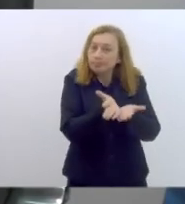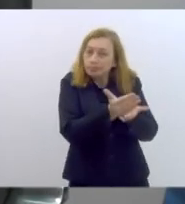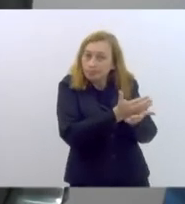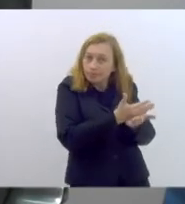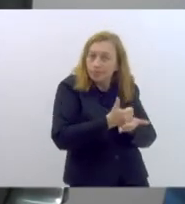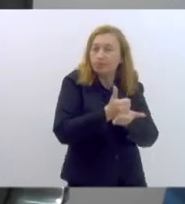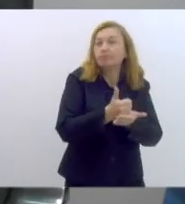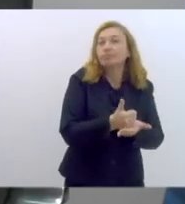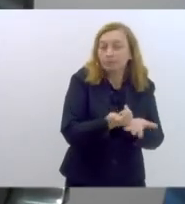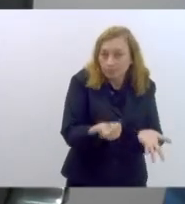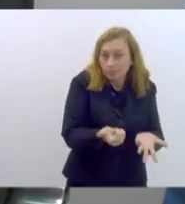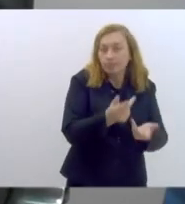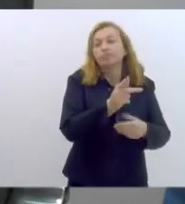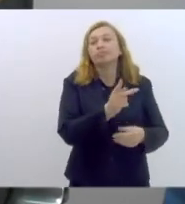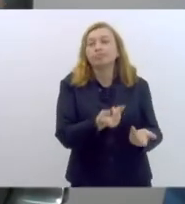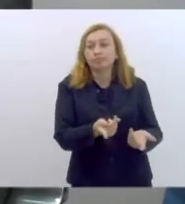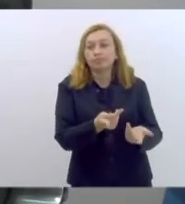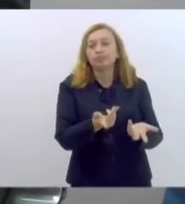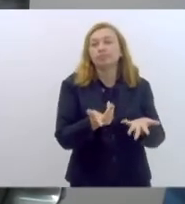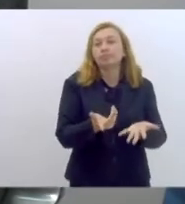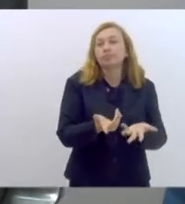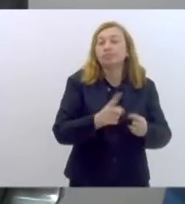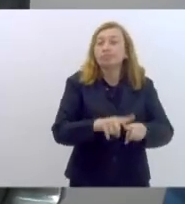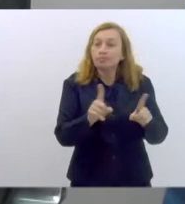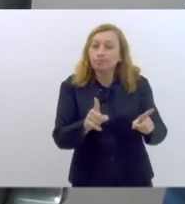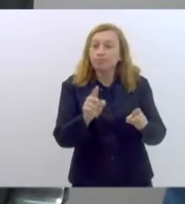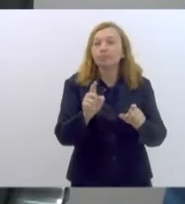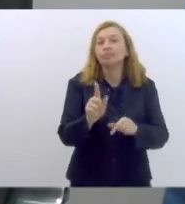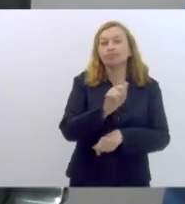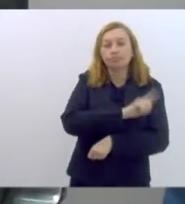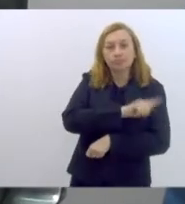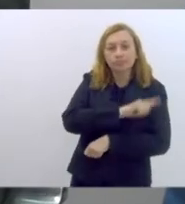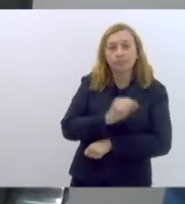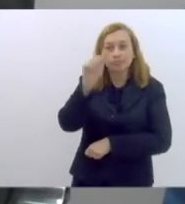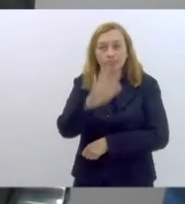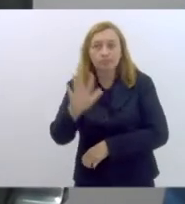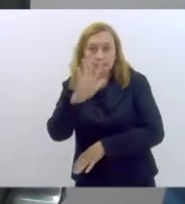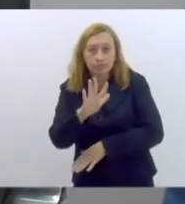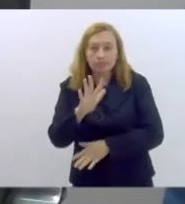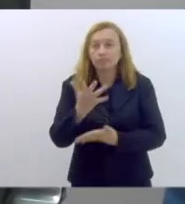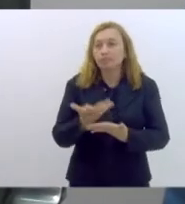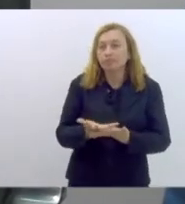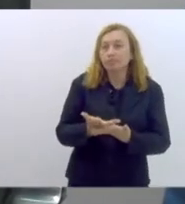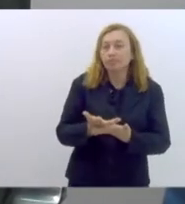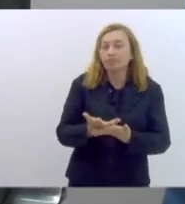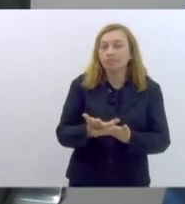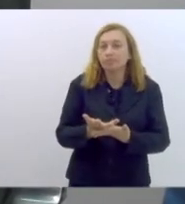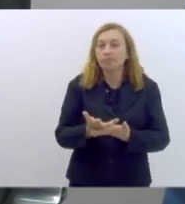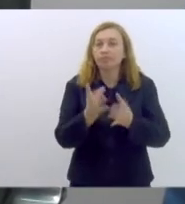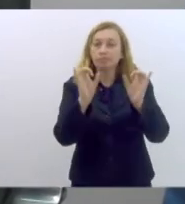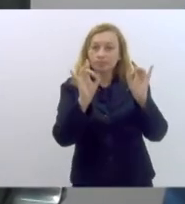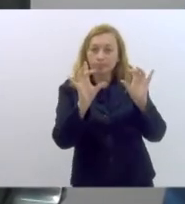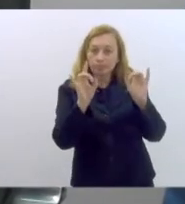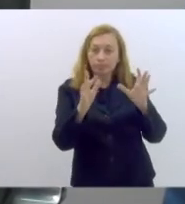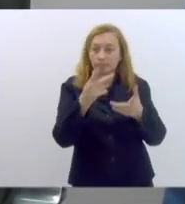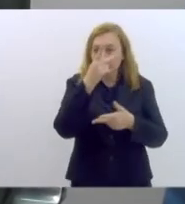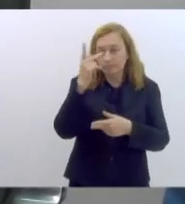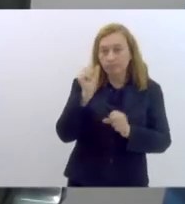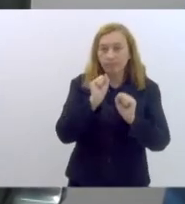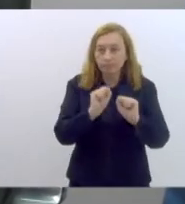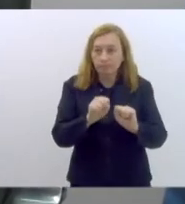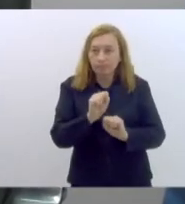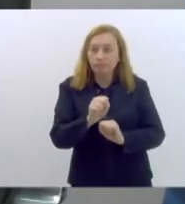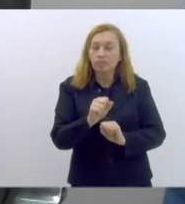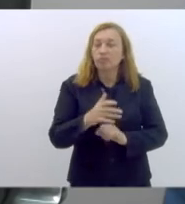os procuradores da legalidade, né? Mas da gestão como um todo seriam esses especialistas.